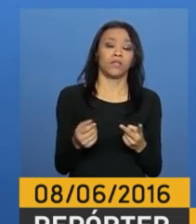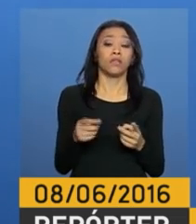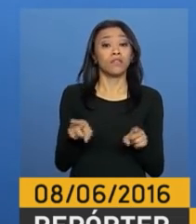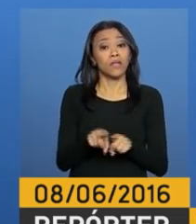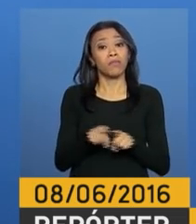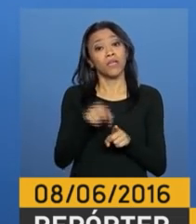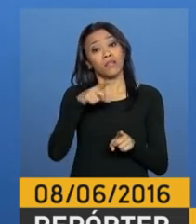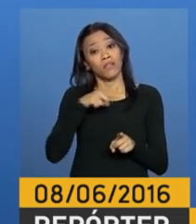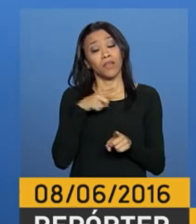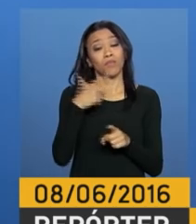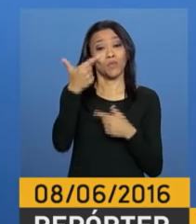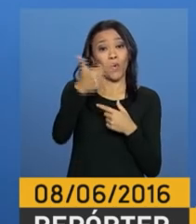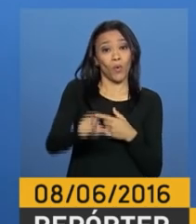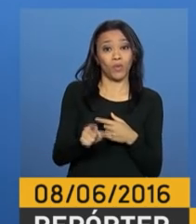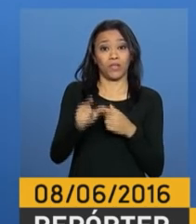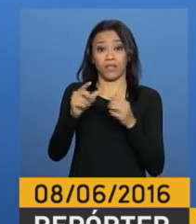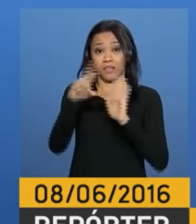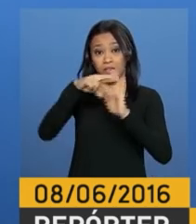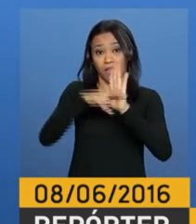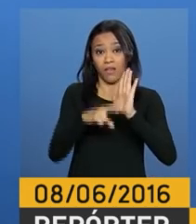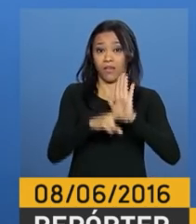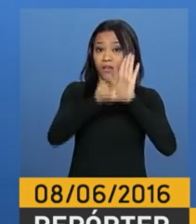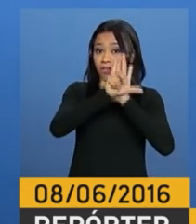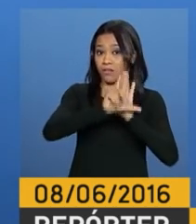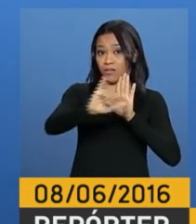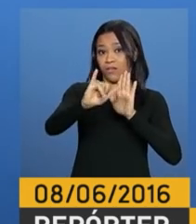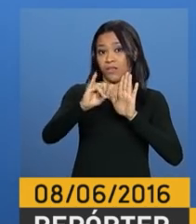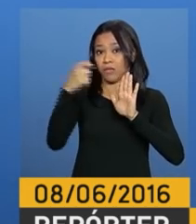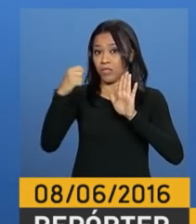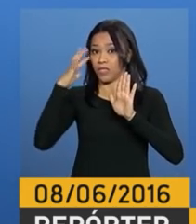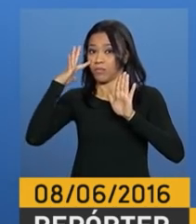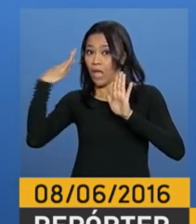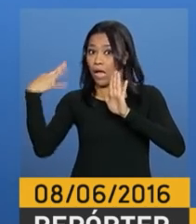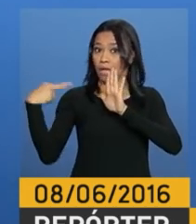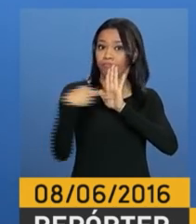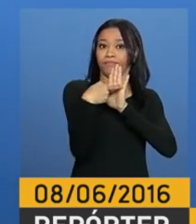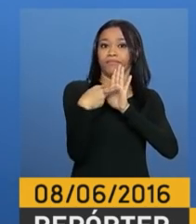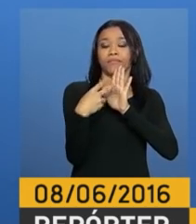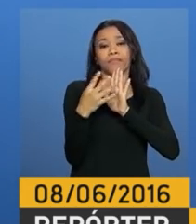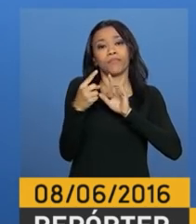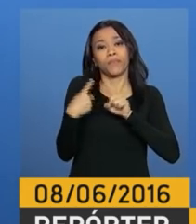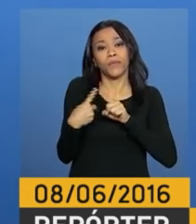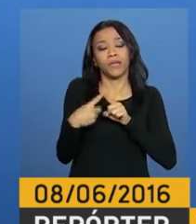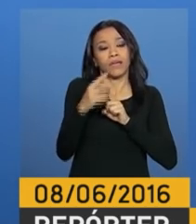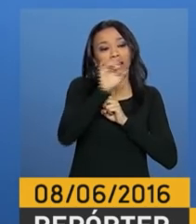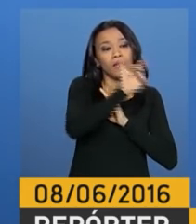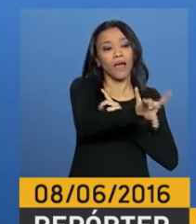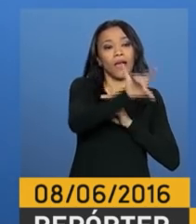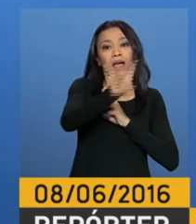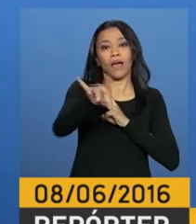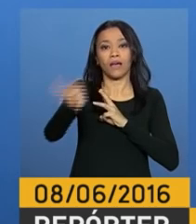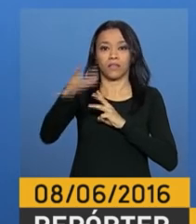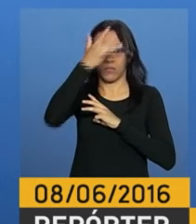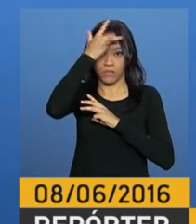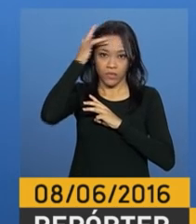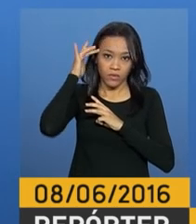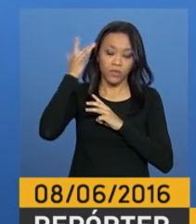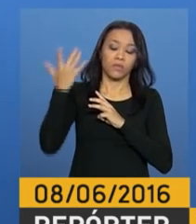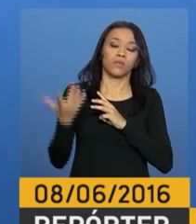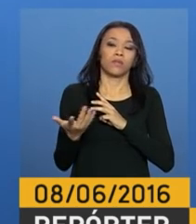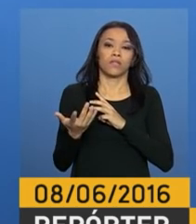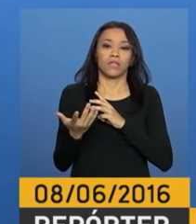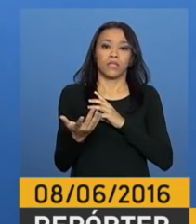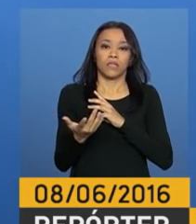jurídica enorme porque o as as funções o papel de cada um dos dos dos atores do